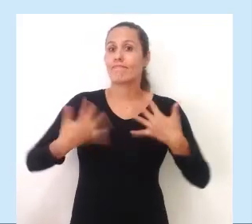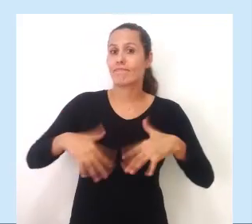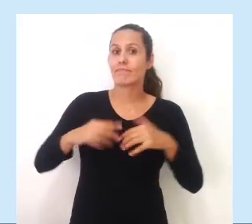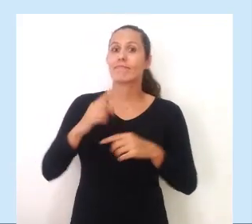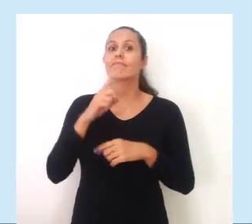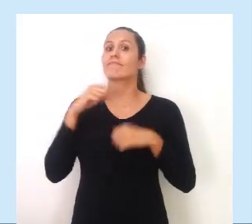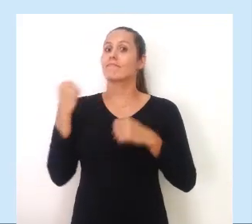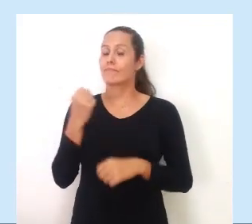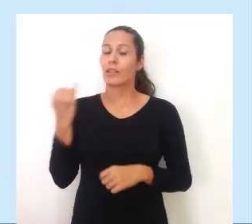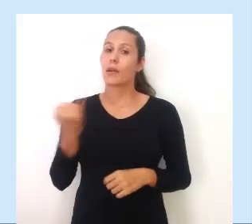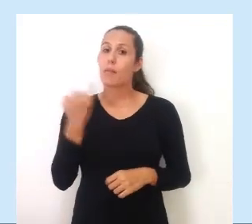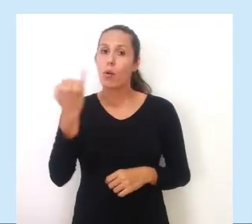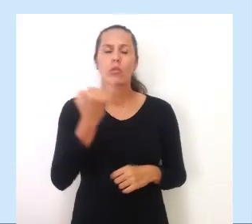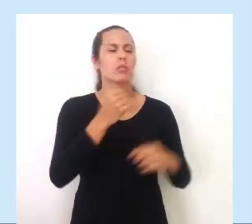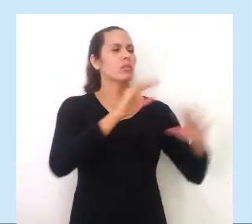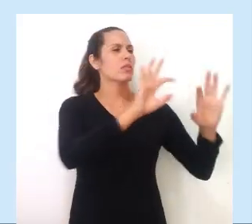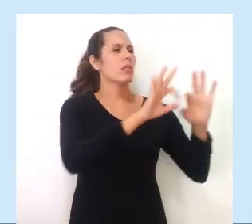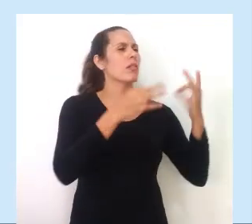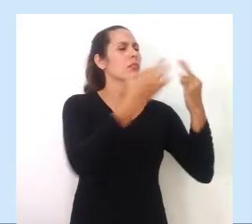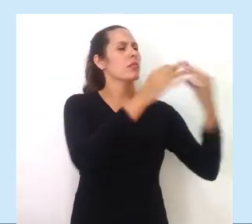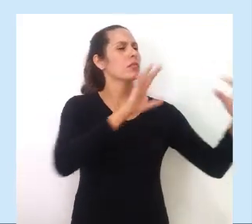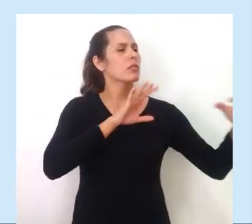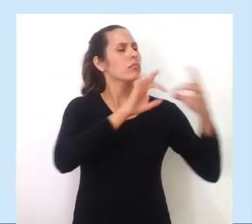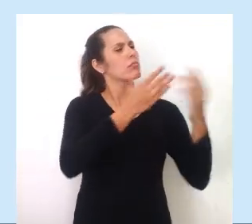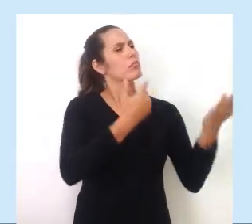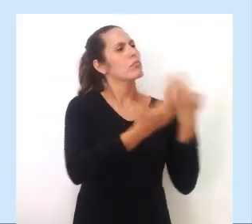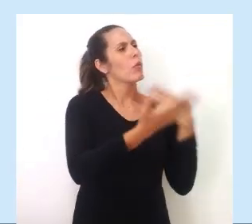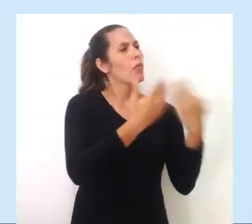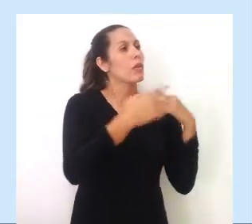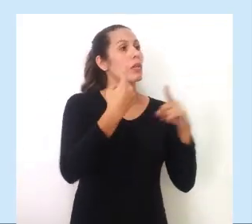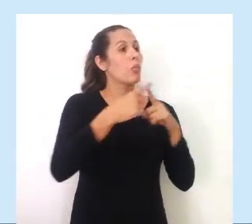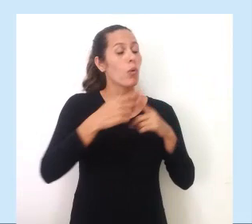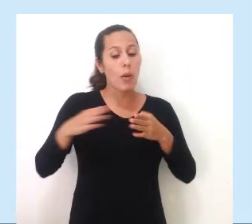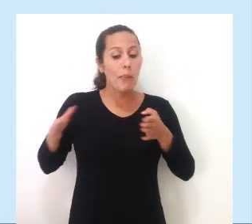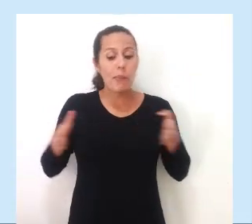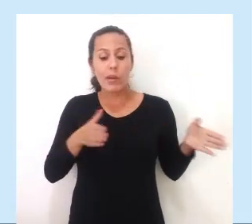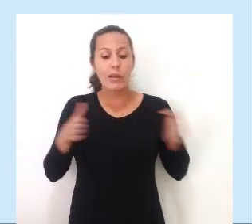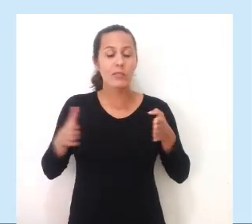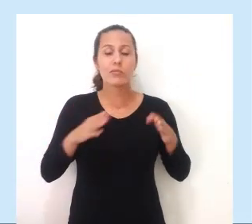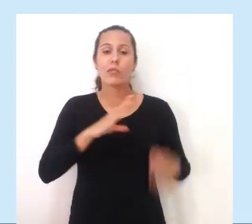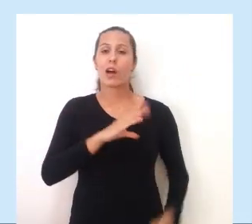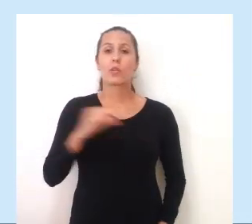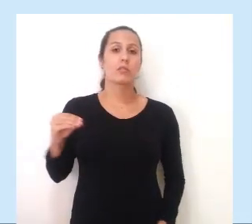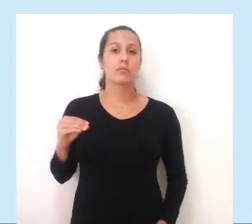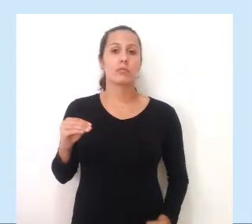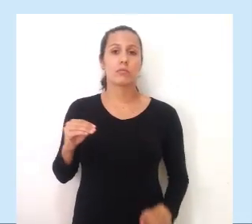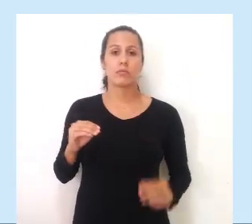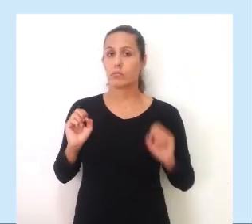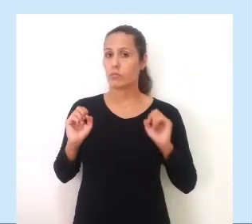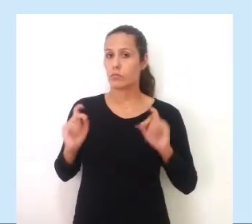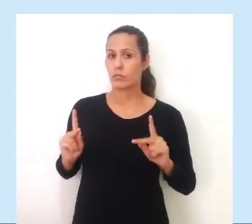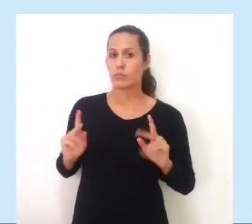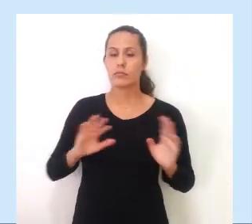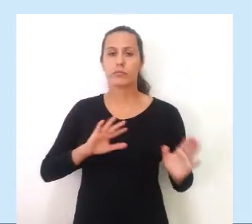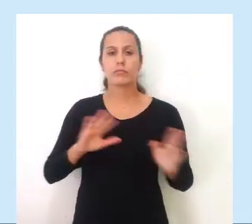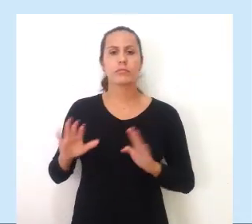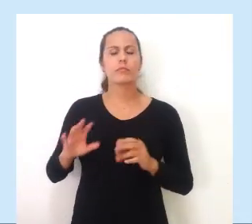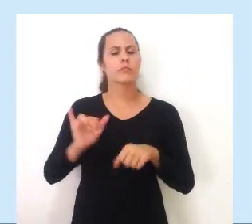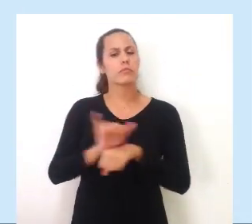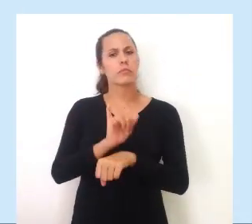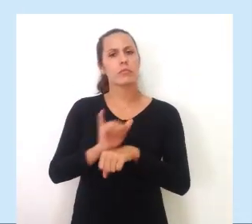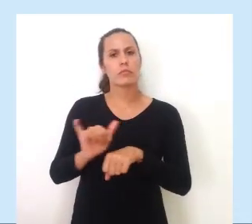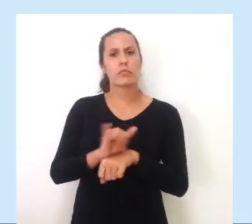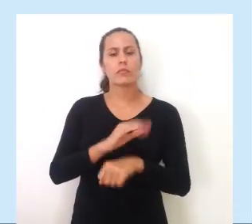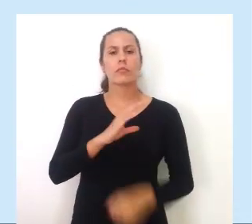precisa conversar com papai, com mamãe sobre este assunto, porque faz parte da adolescência, ok? E